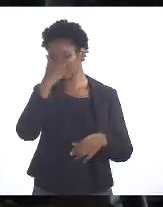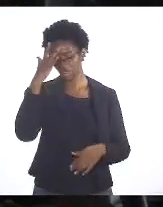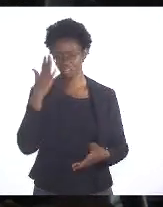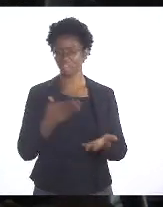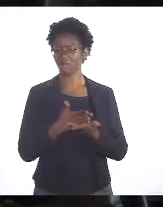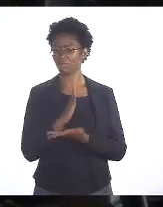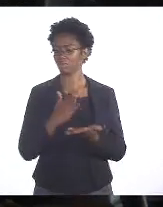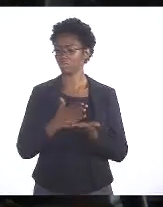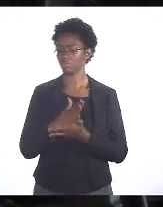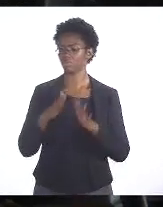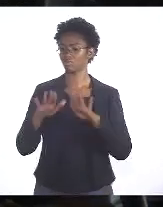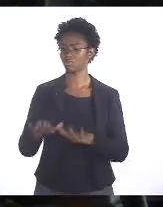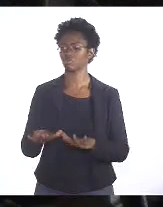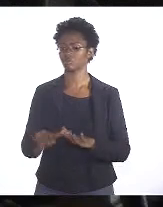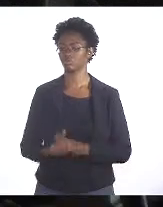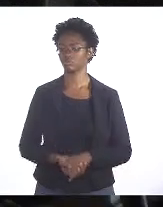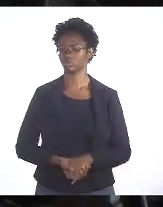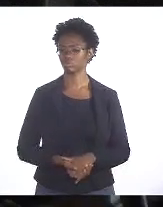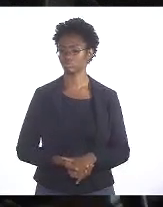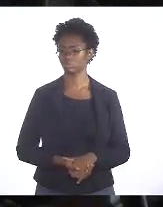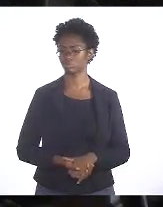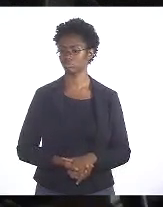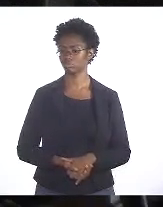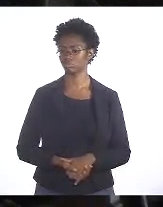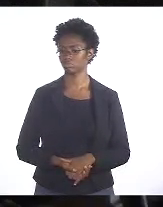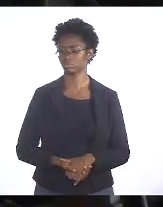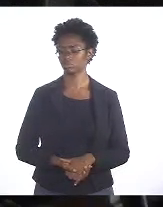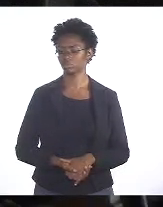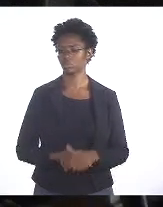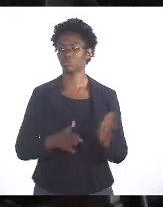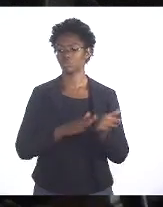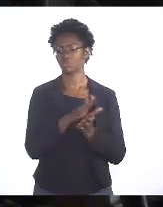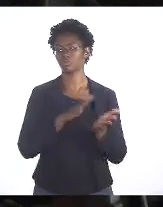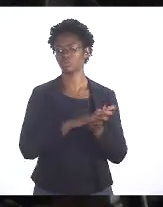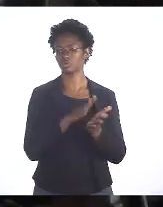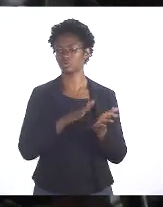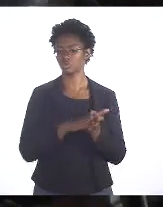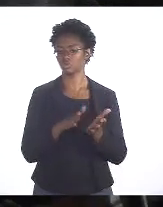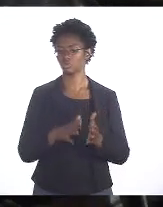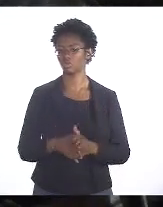permaneçam como estão. Aprovado, vai a promulgação com abstenção